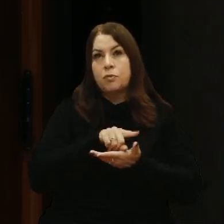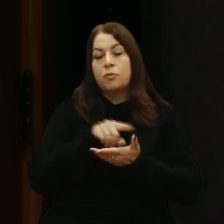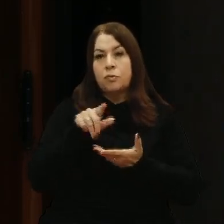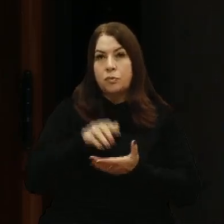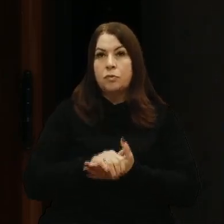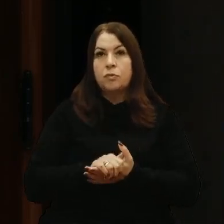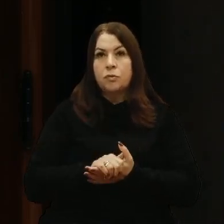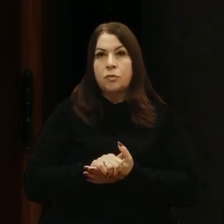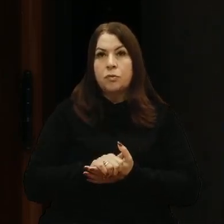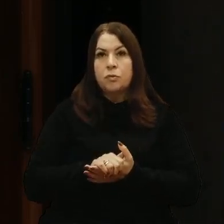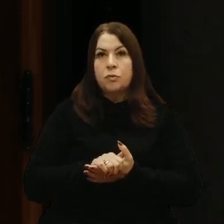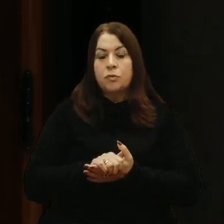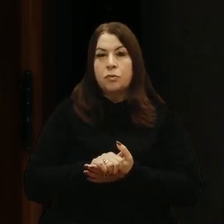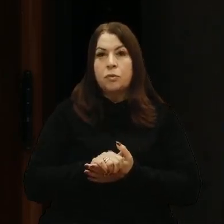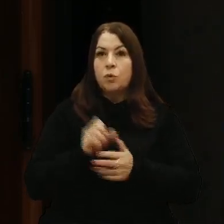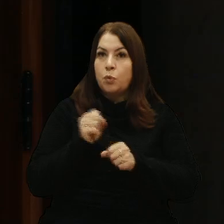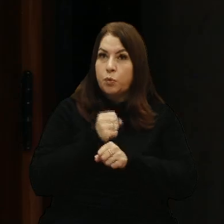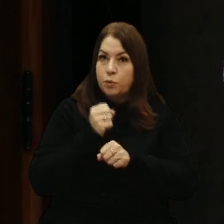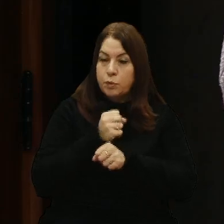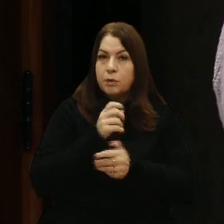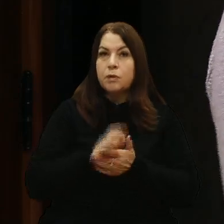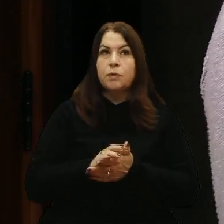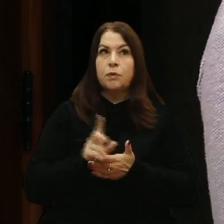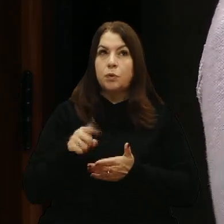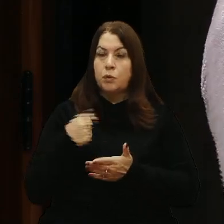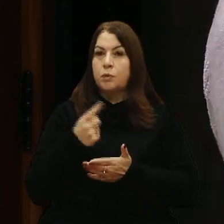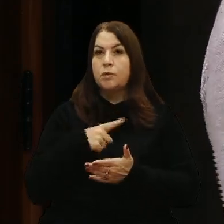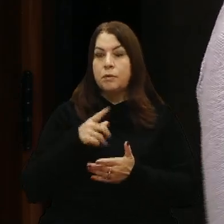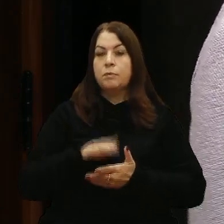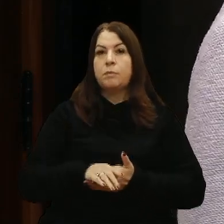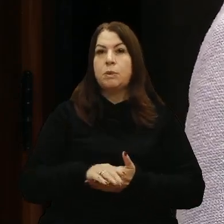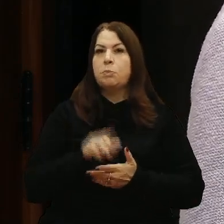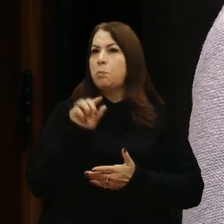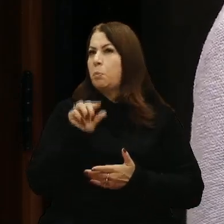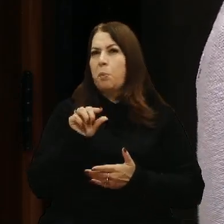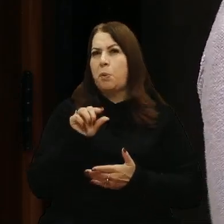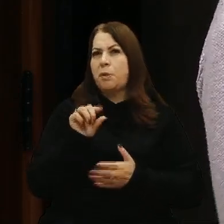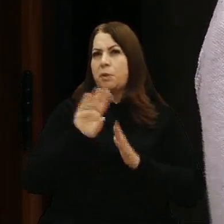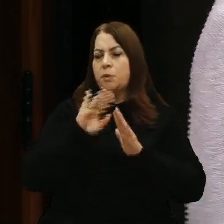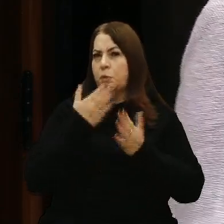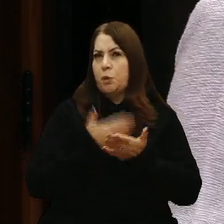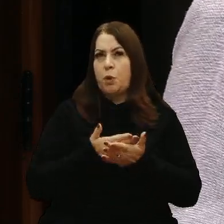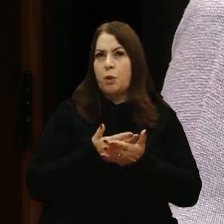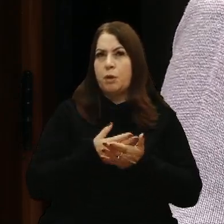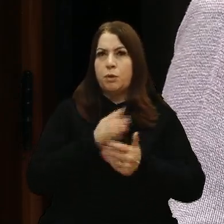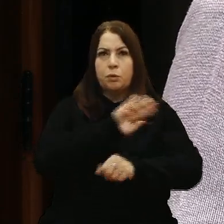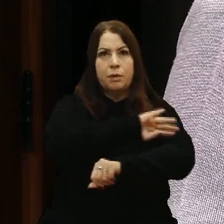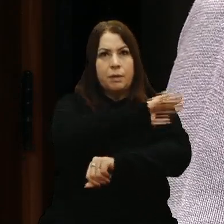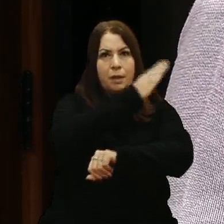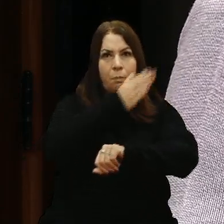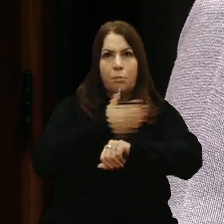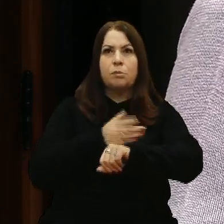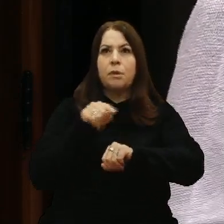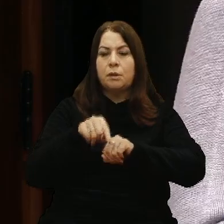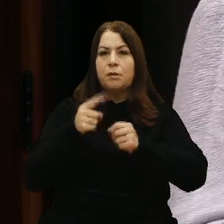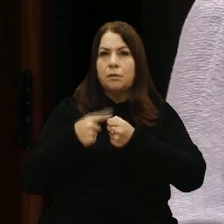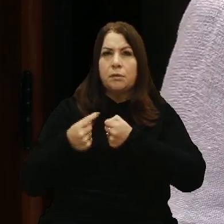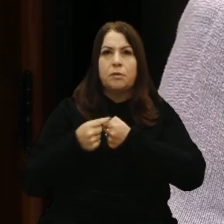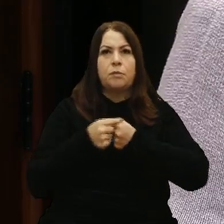sendo construída. Nós temos pouquíssimas escolas de tempo integral na nossa